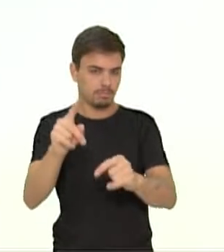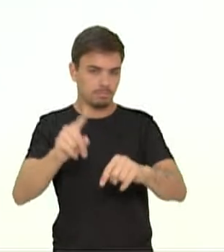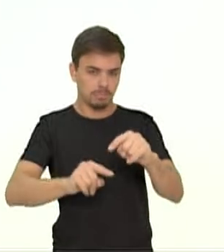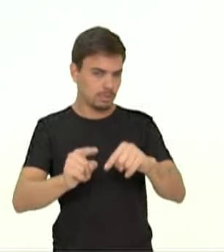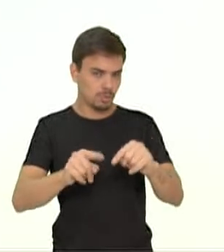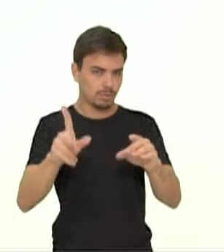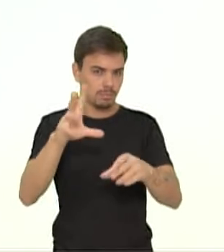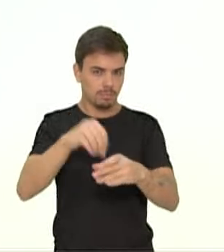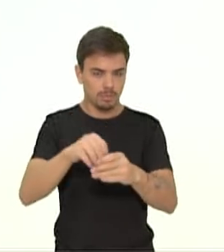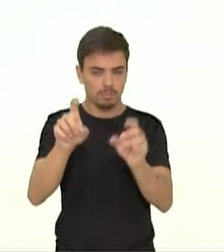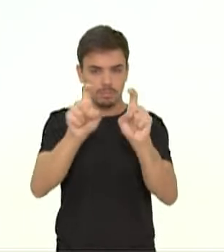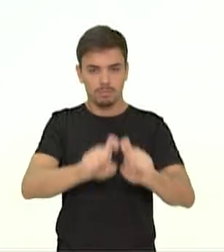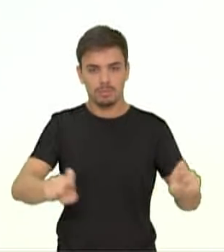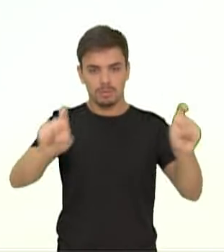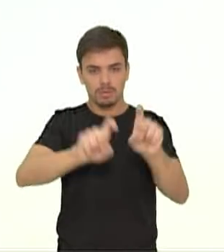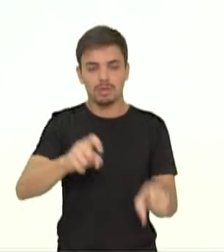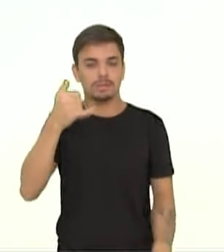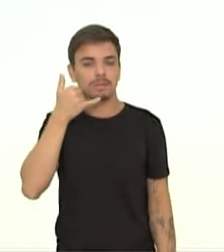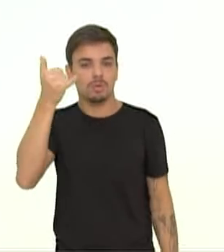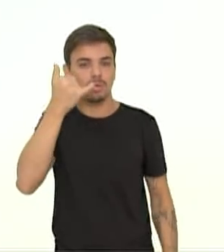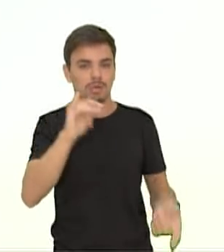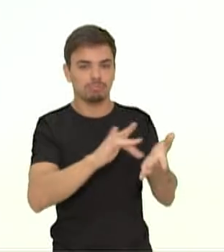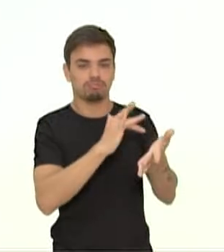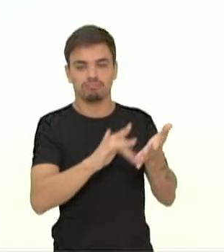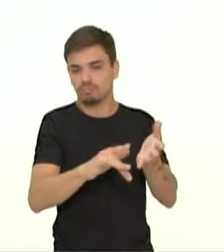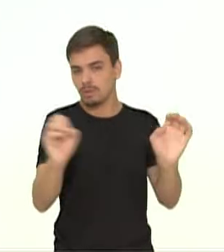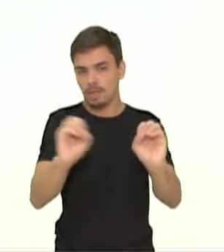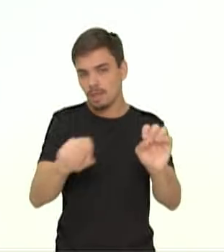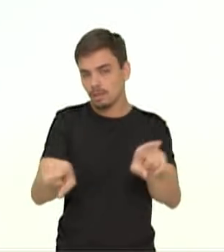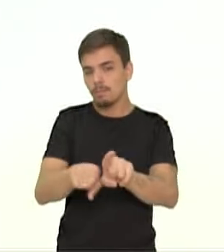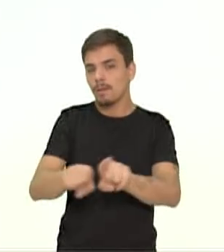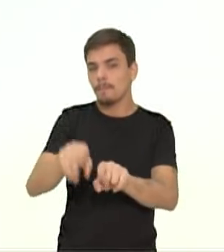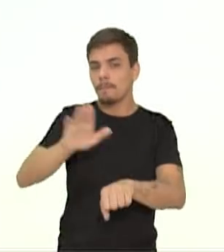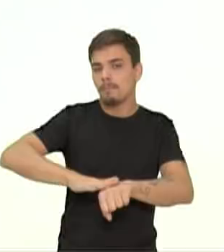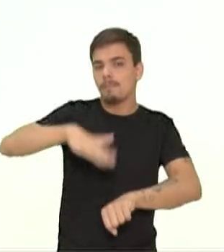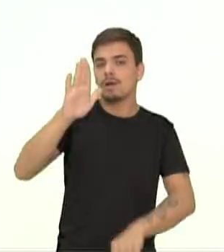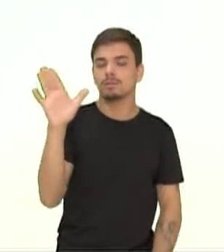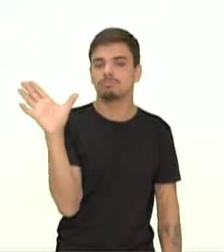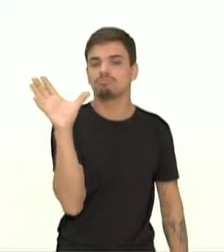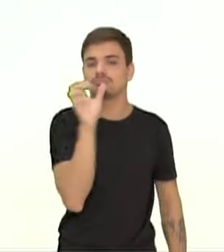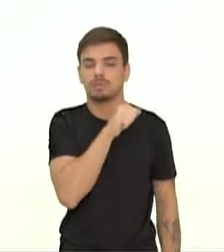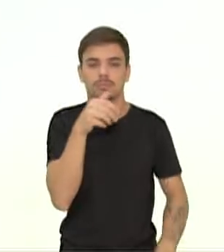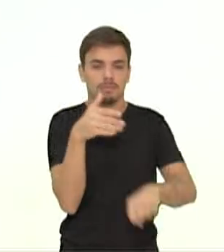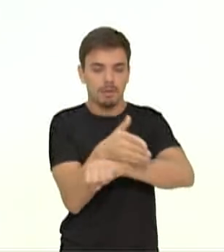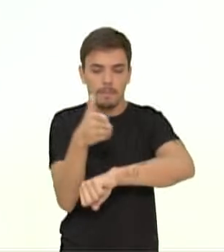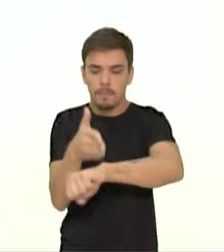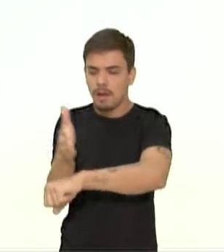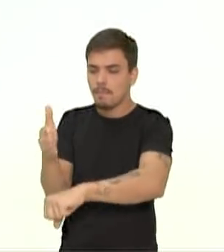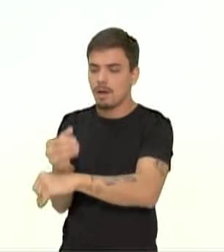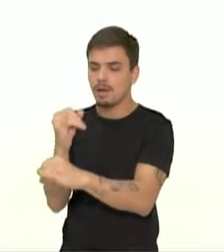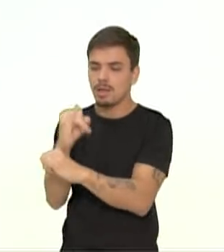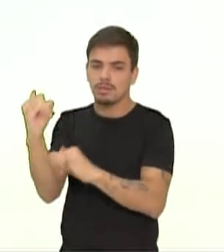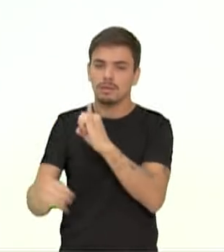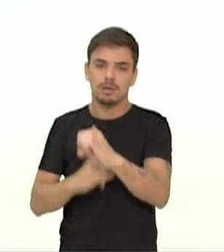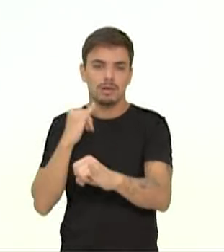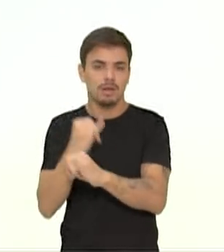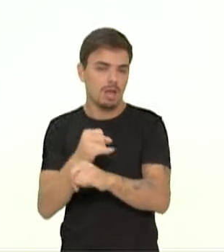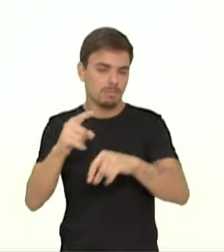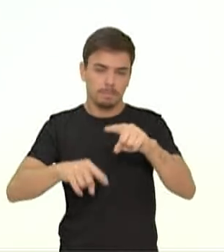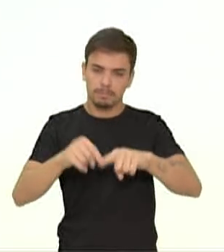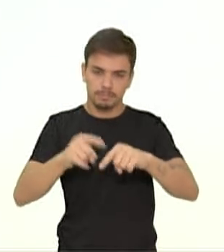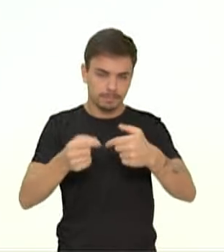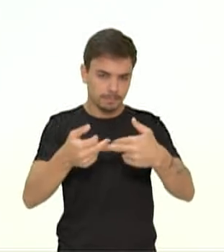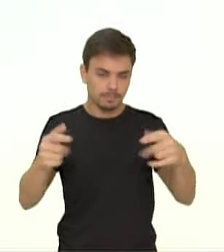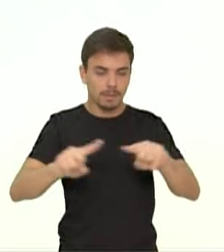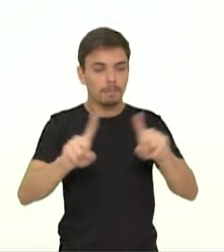computador, celular ou tablet, tornando mais rápido o acesso aos conteúdos online. Algumas plataformas de